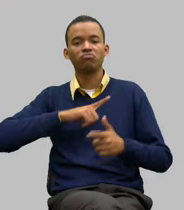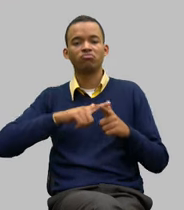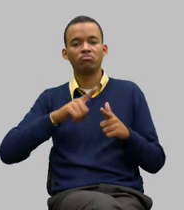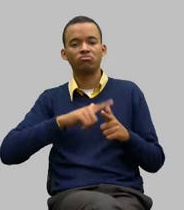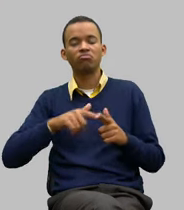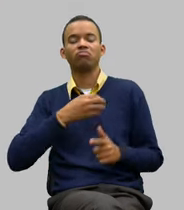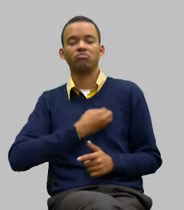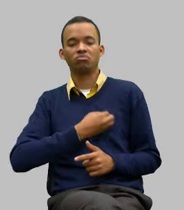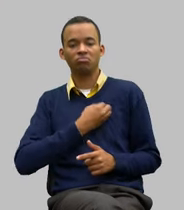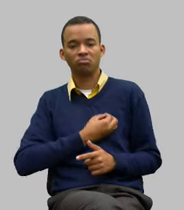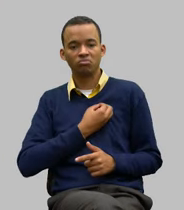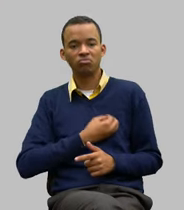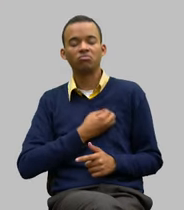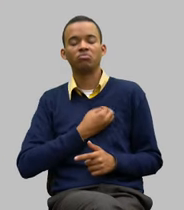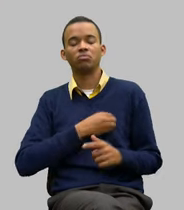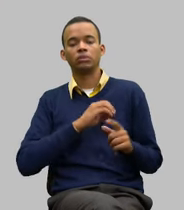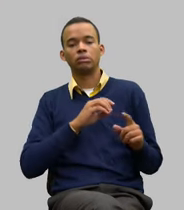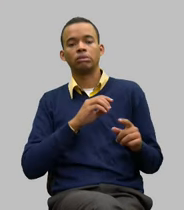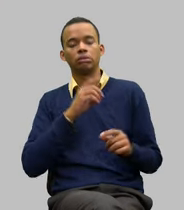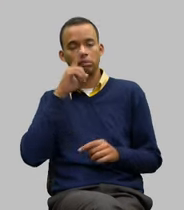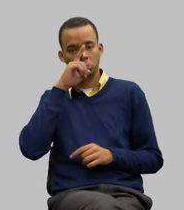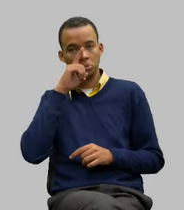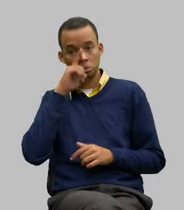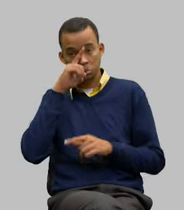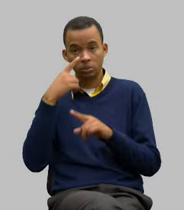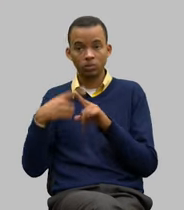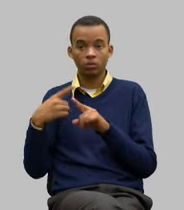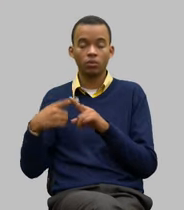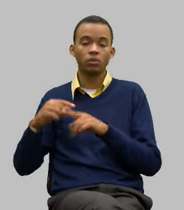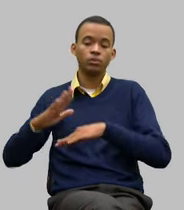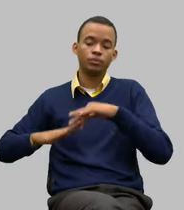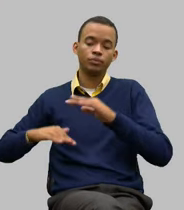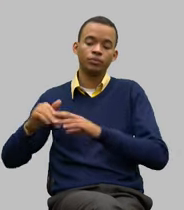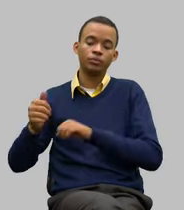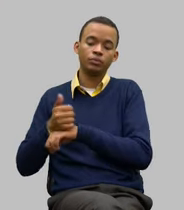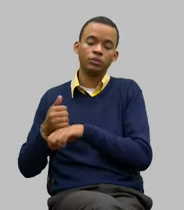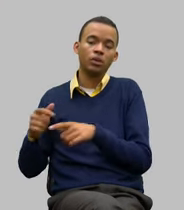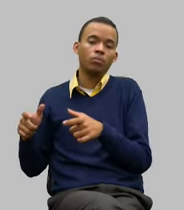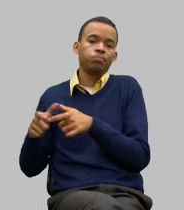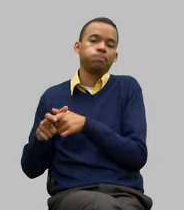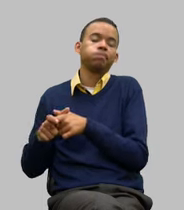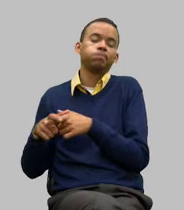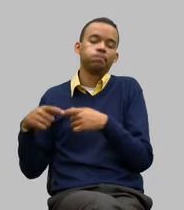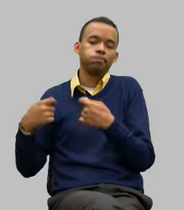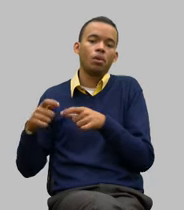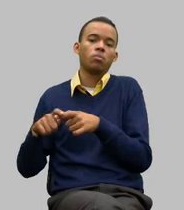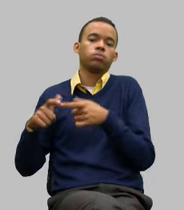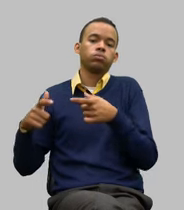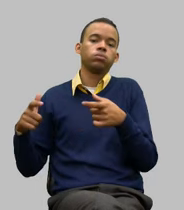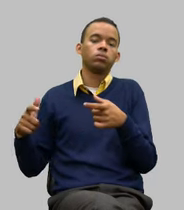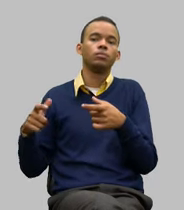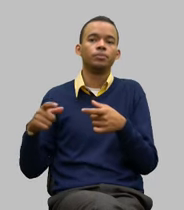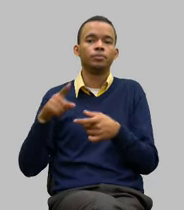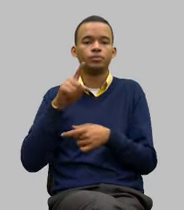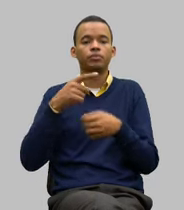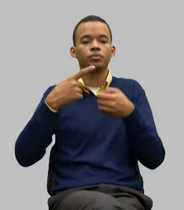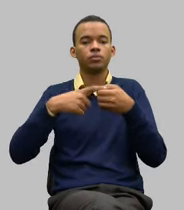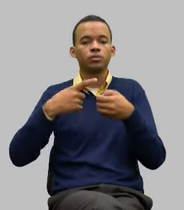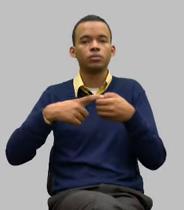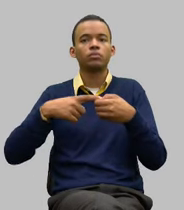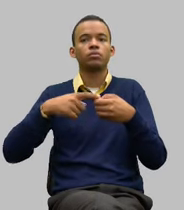servidor na unidade então é um policial preocupado com efetivo né sim sim então Carmo do Paranaíba complexo